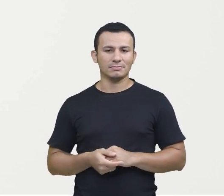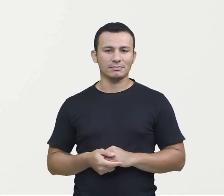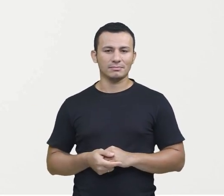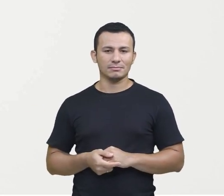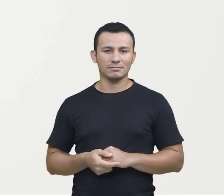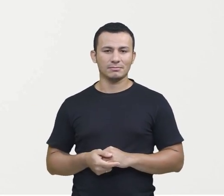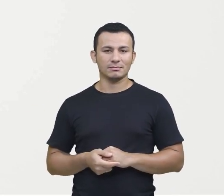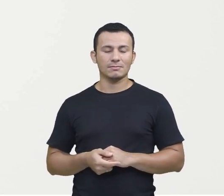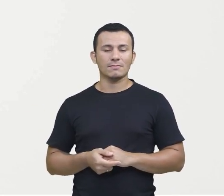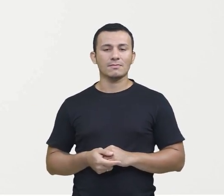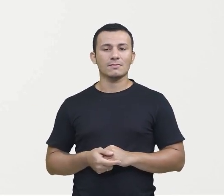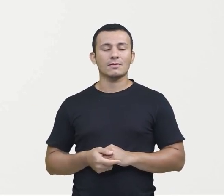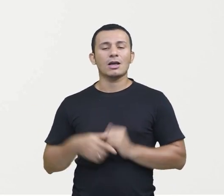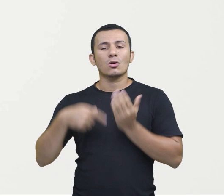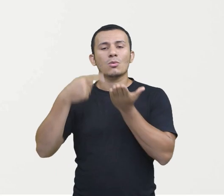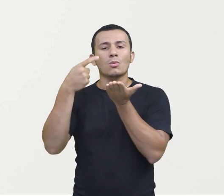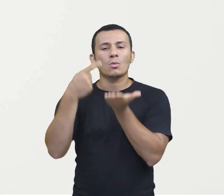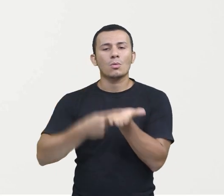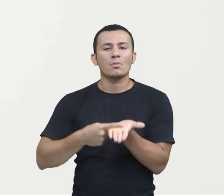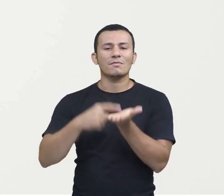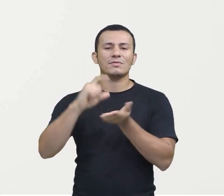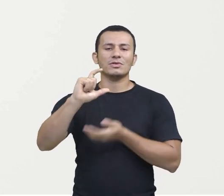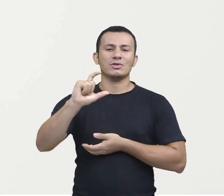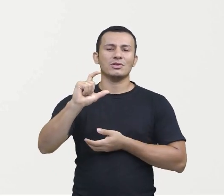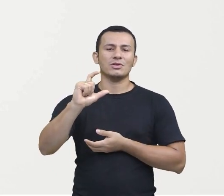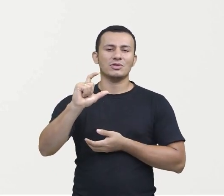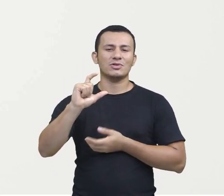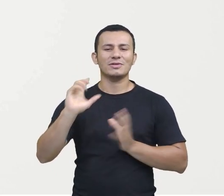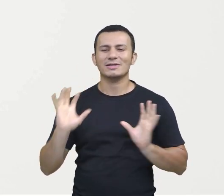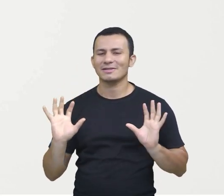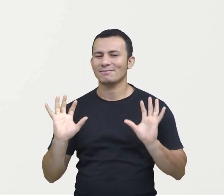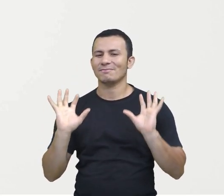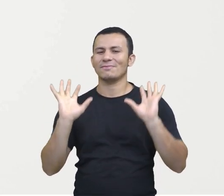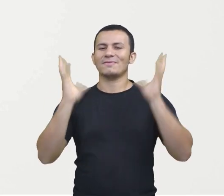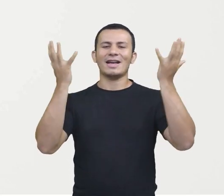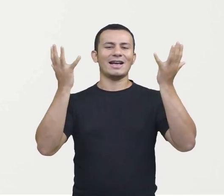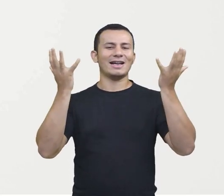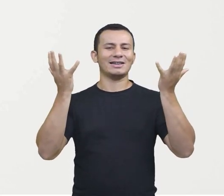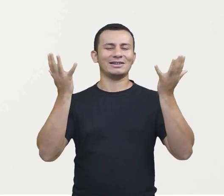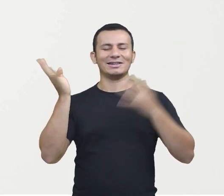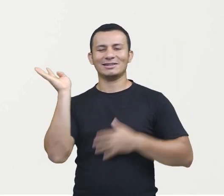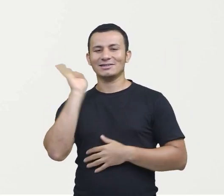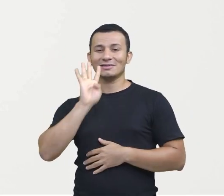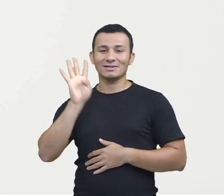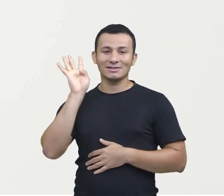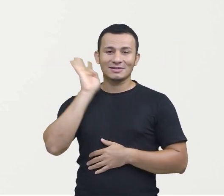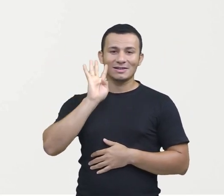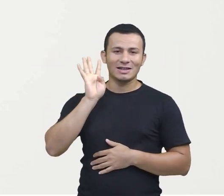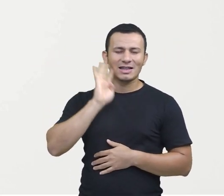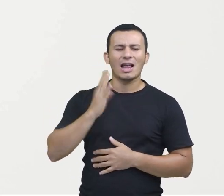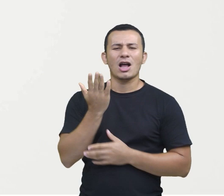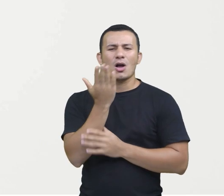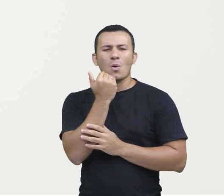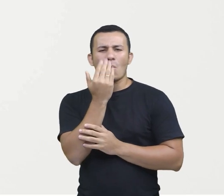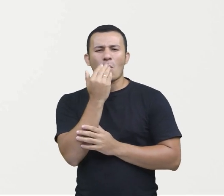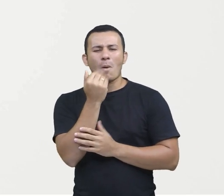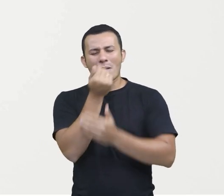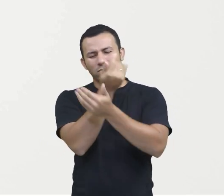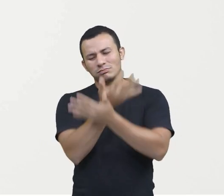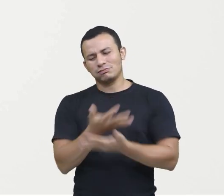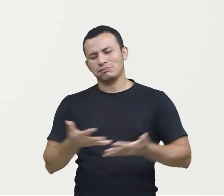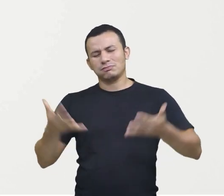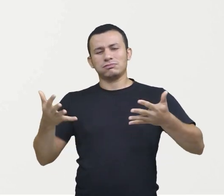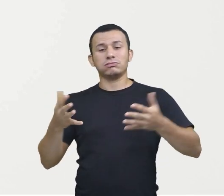É um convite de festa para comer aquele